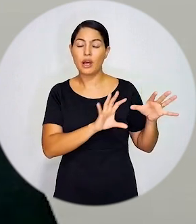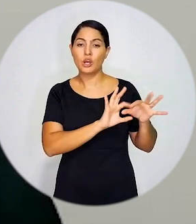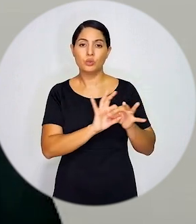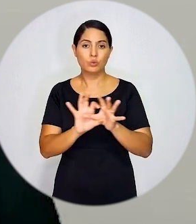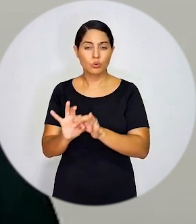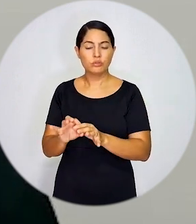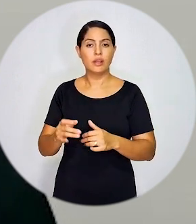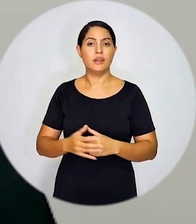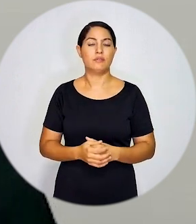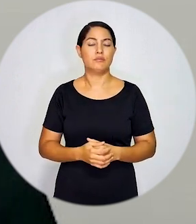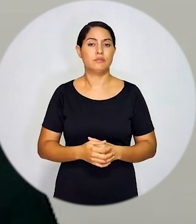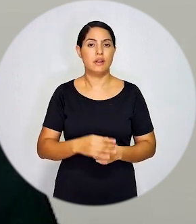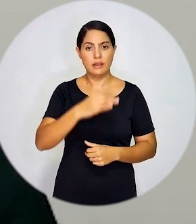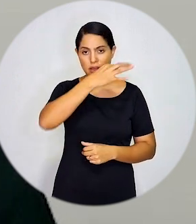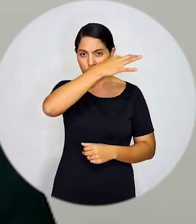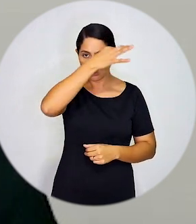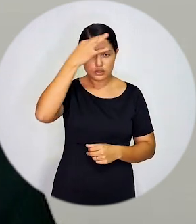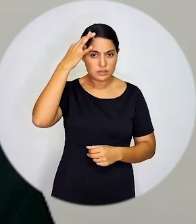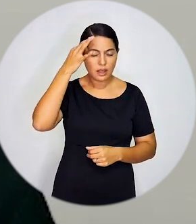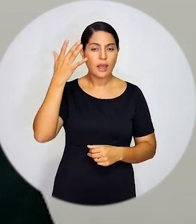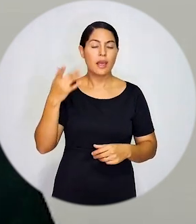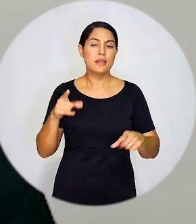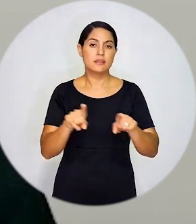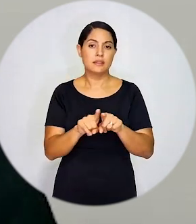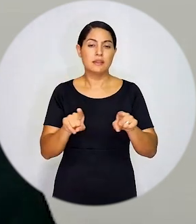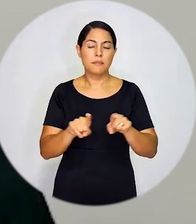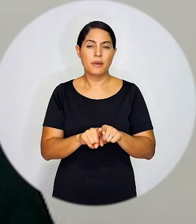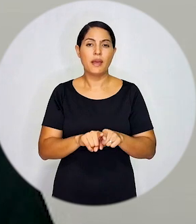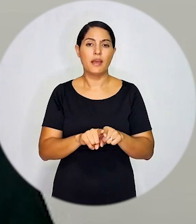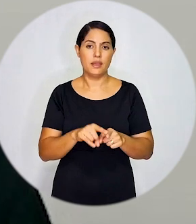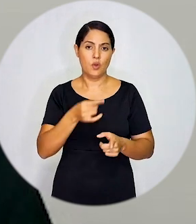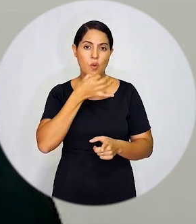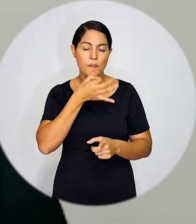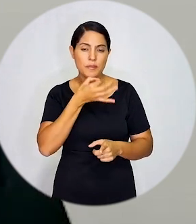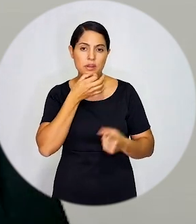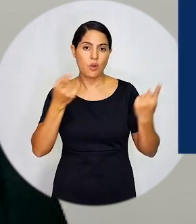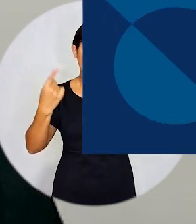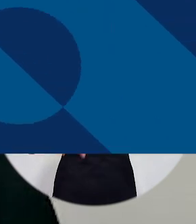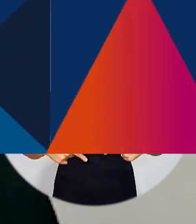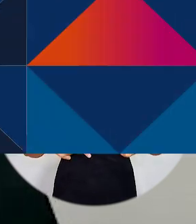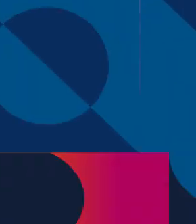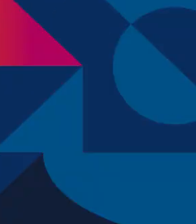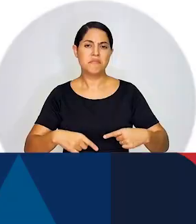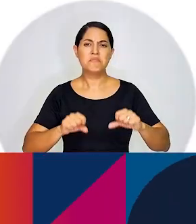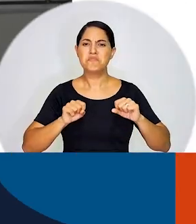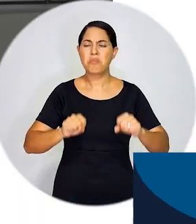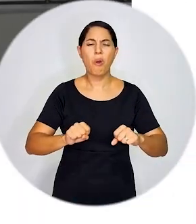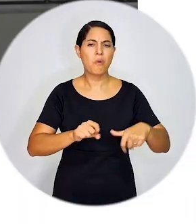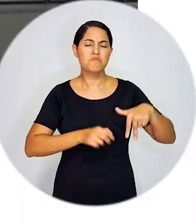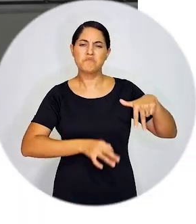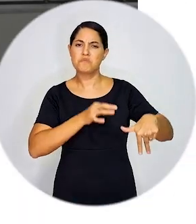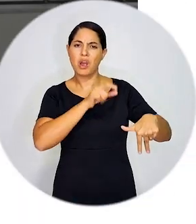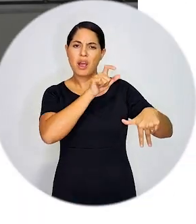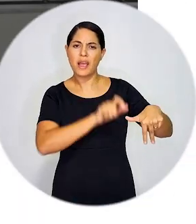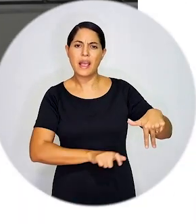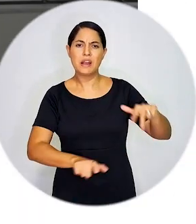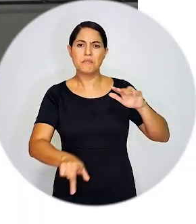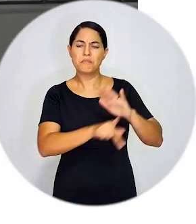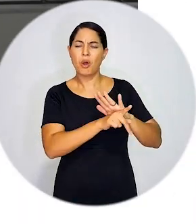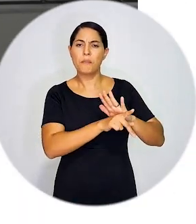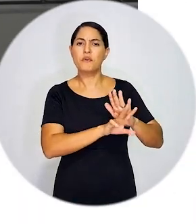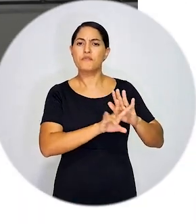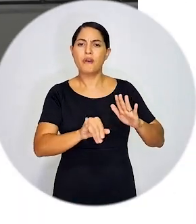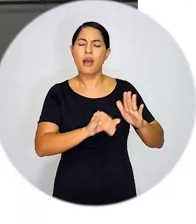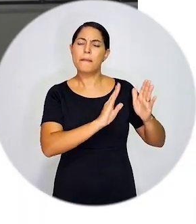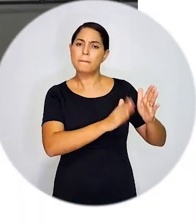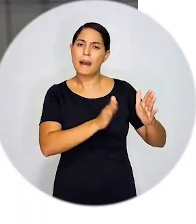o princípio da inocência, o próprio princípio do contraditório também. Enfim, um juiz